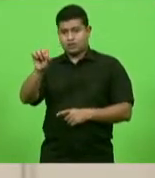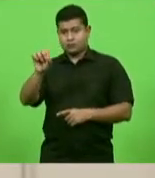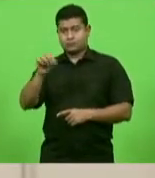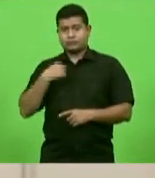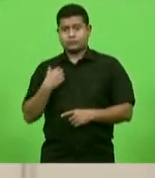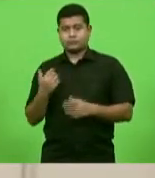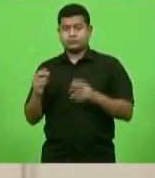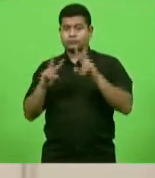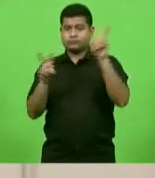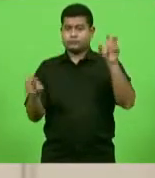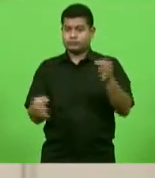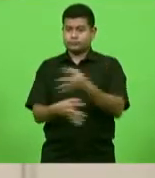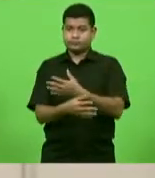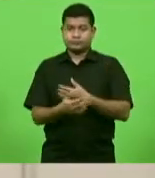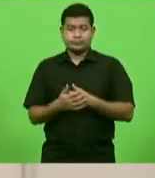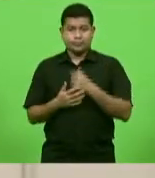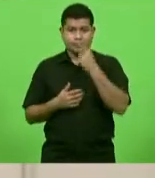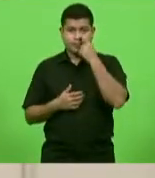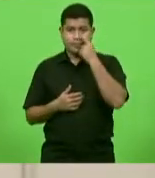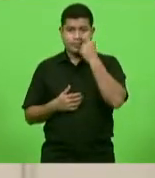Guasti, fecha aspas.